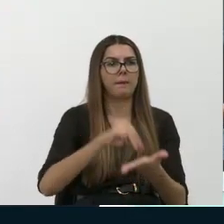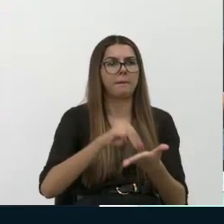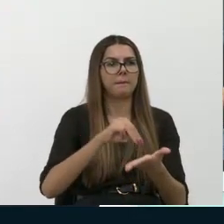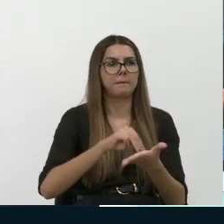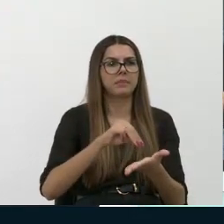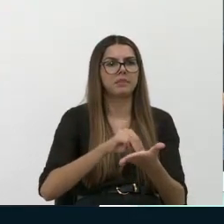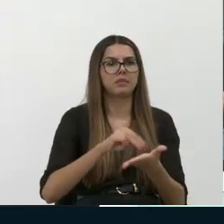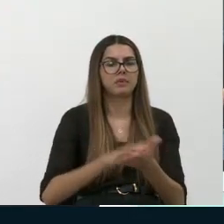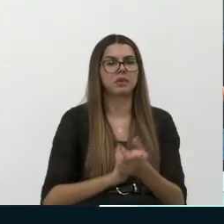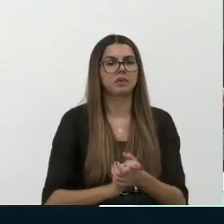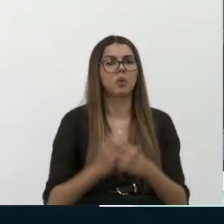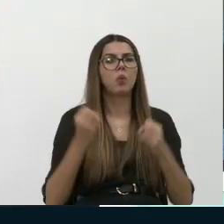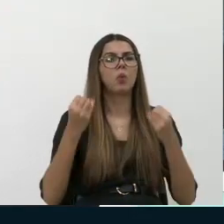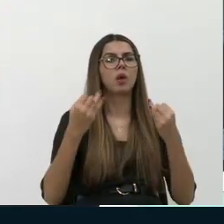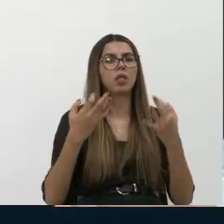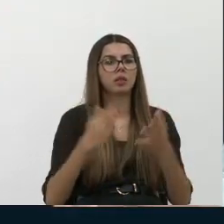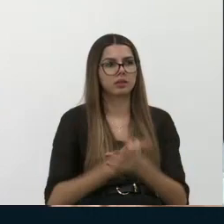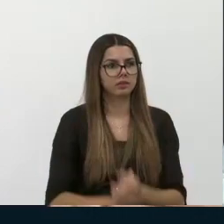vereador Geleia.